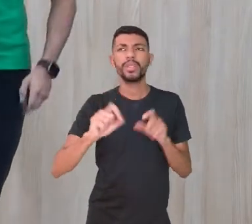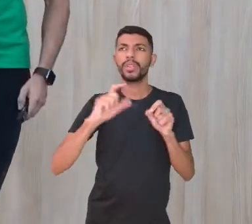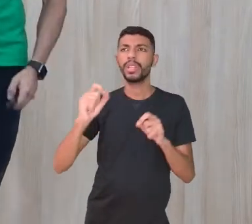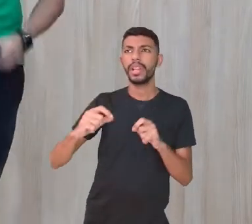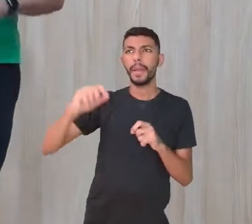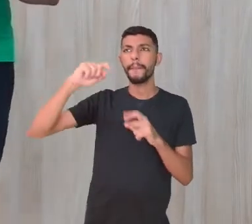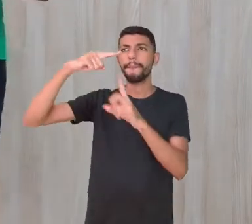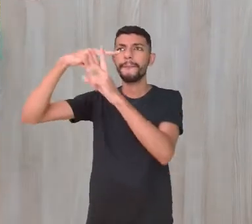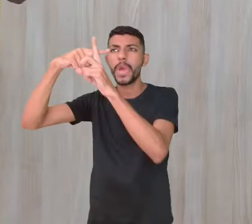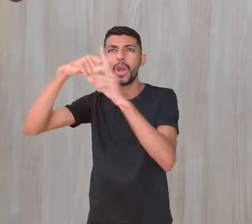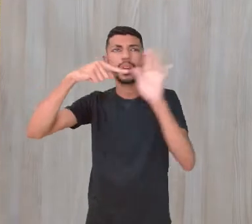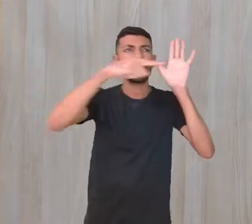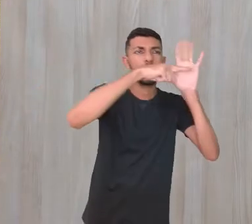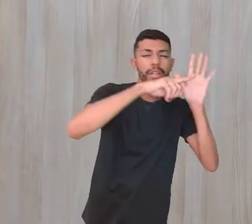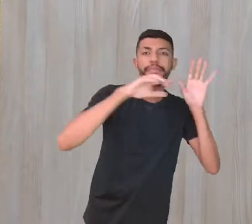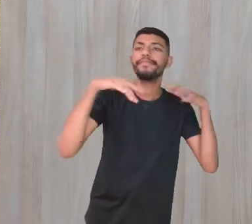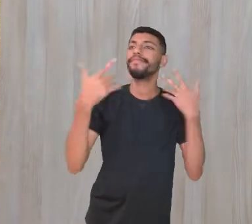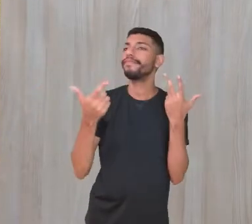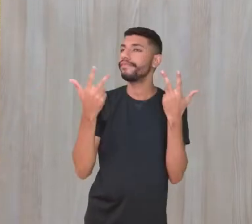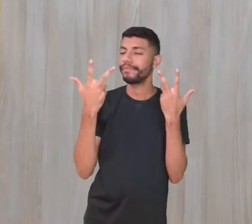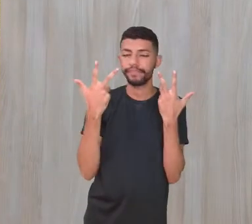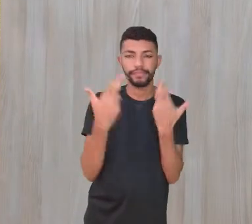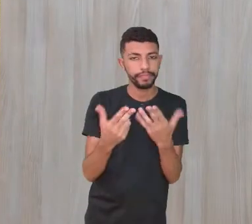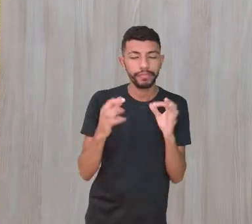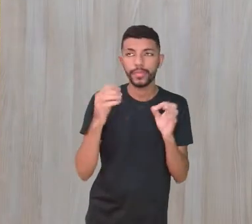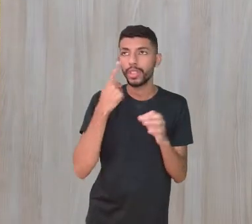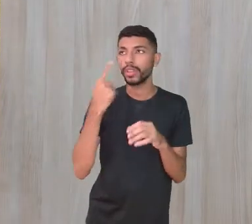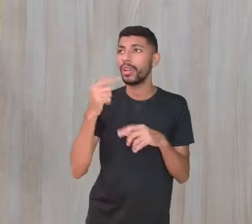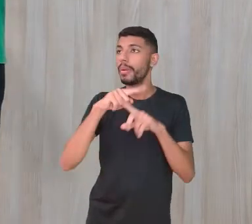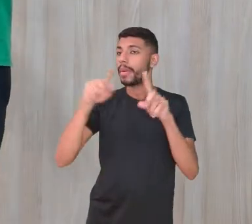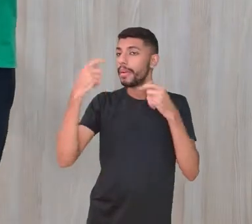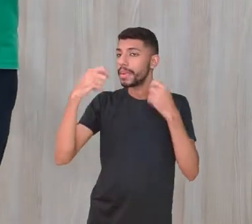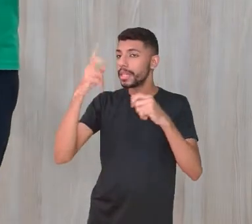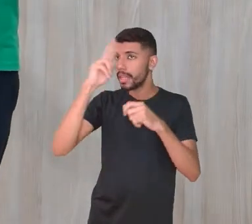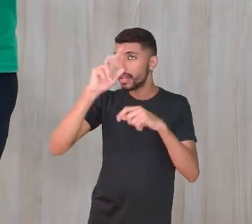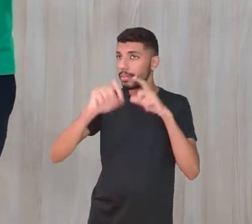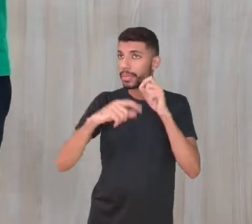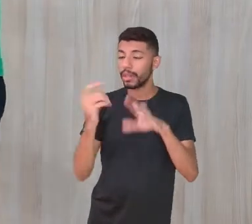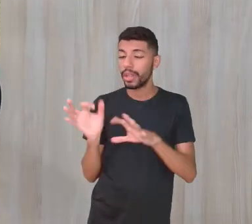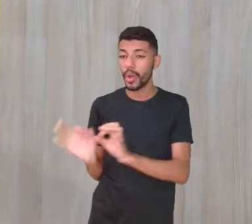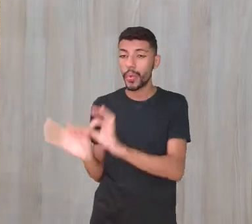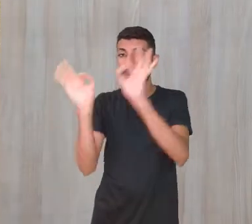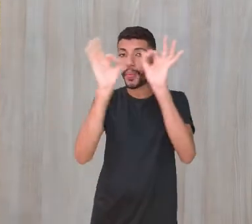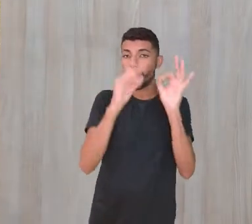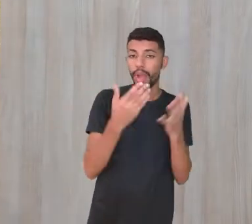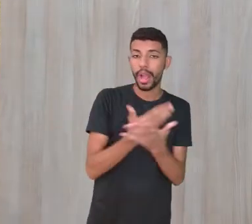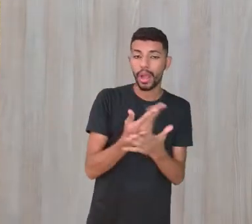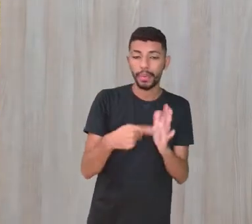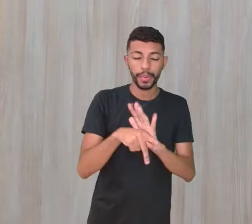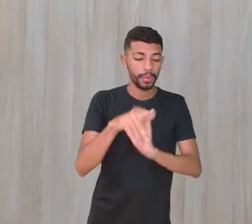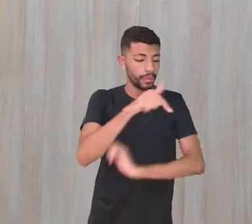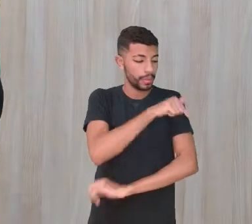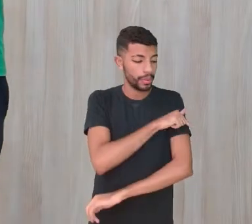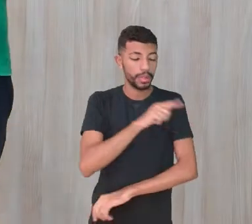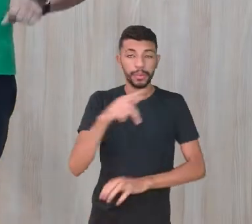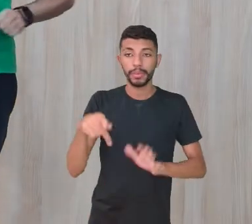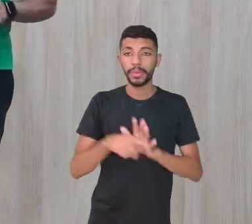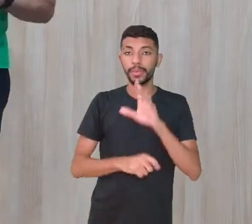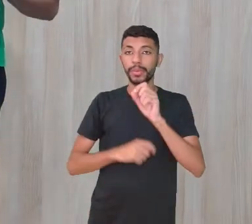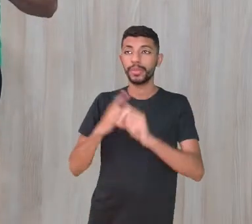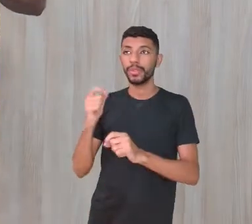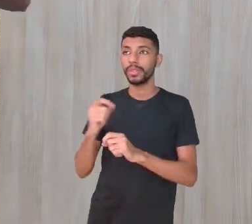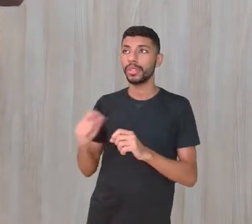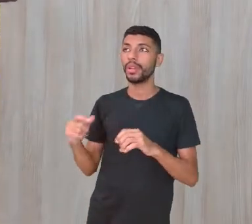ou negativo. Mesma coisa. Agora lembre-se de assistir lá a aula do 7º ano de operações com